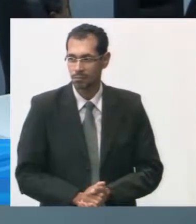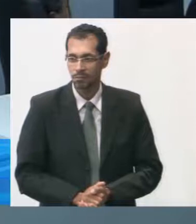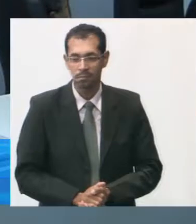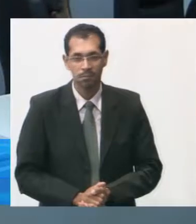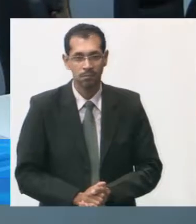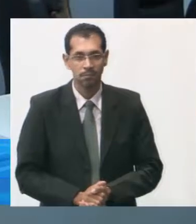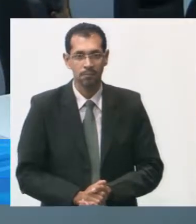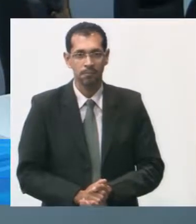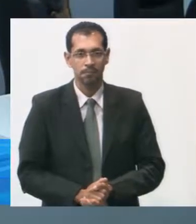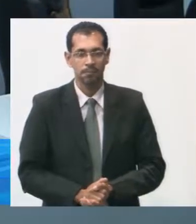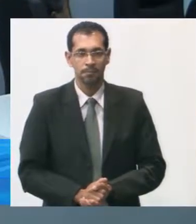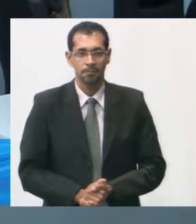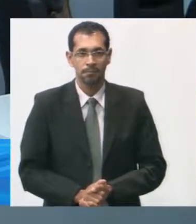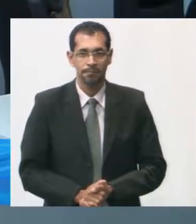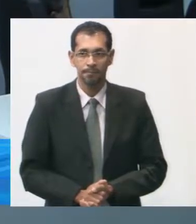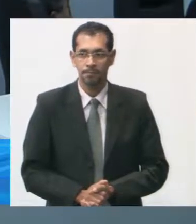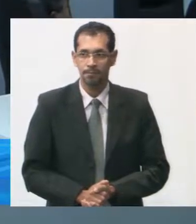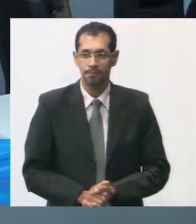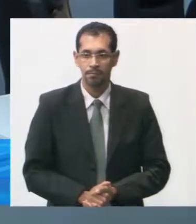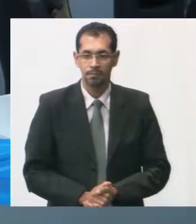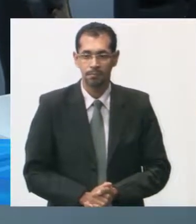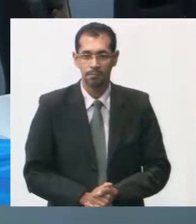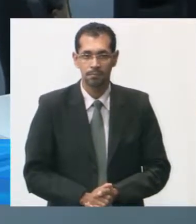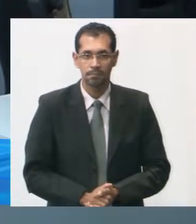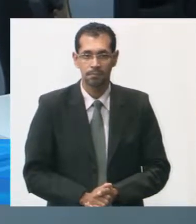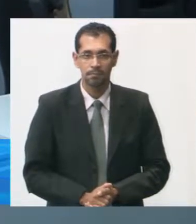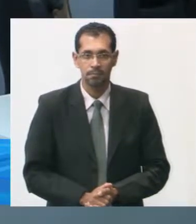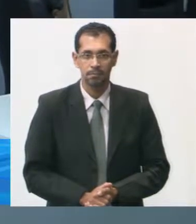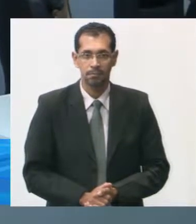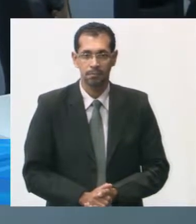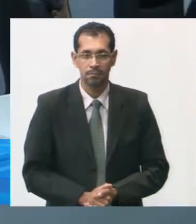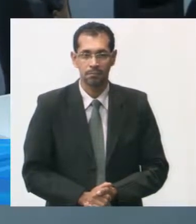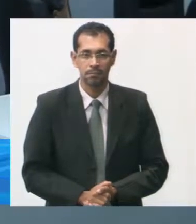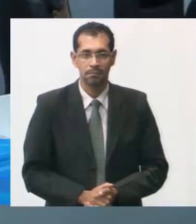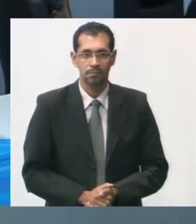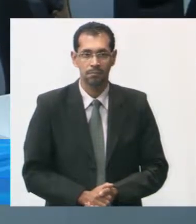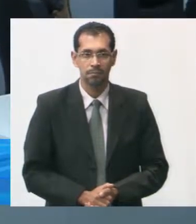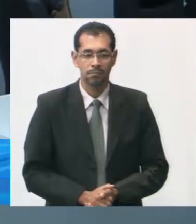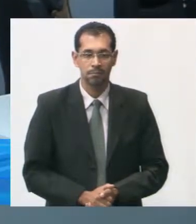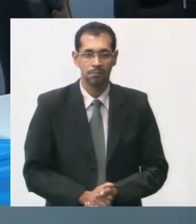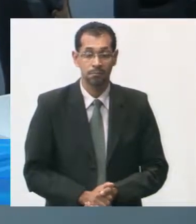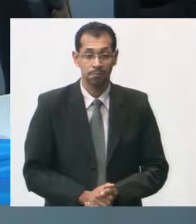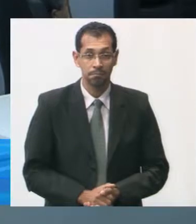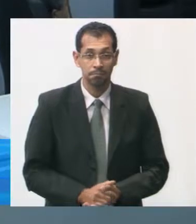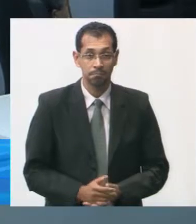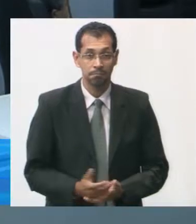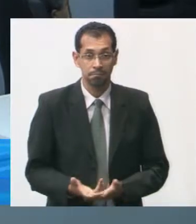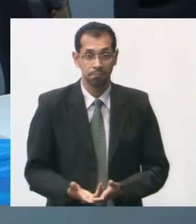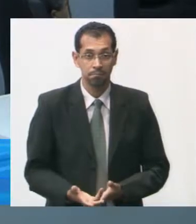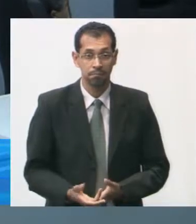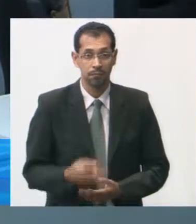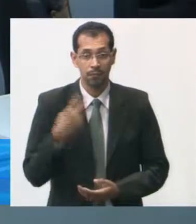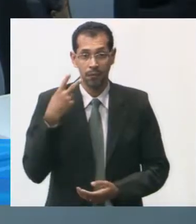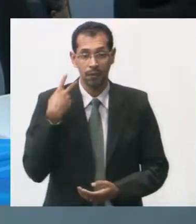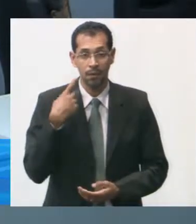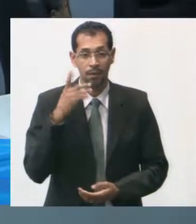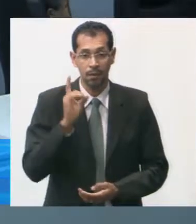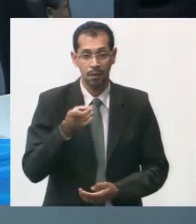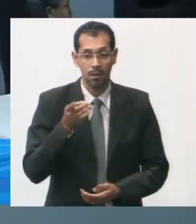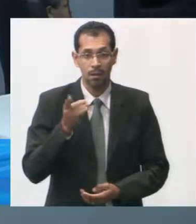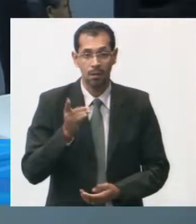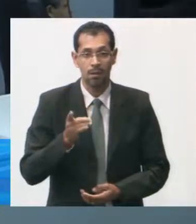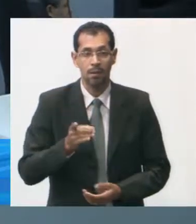Professor, na verdade, analista político, vereador Dalton Neves, certamente comum da mesma